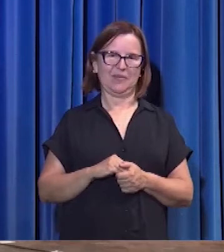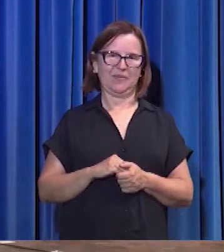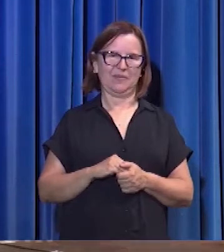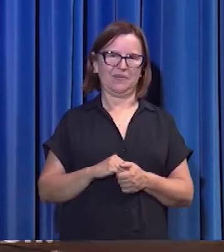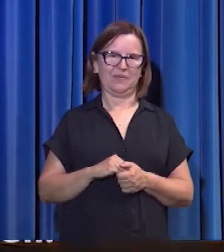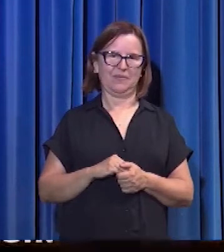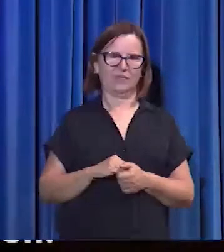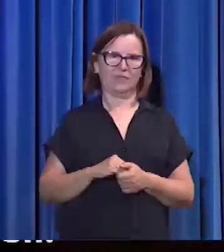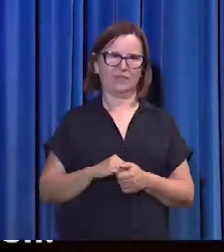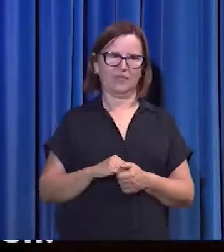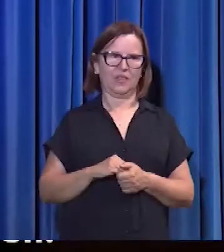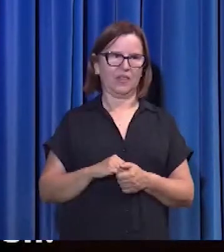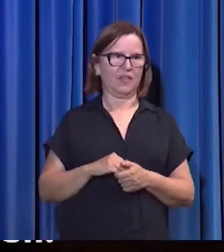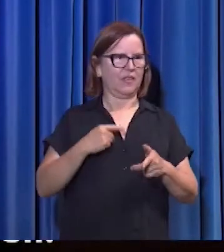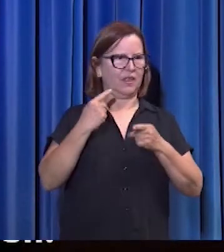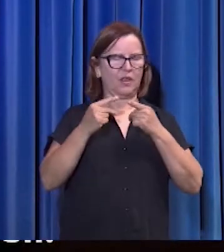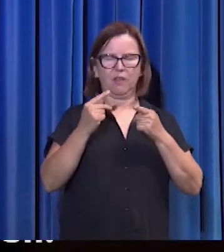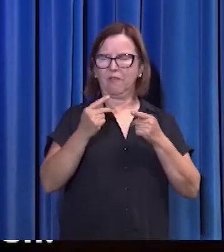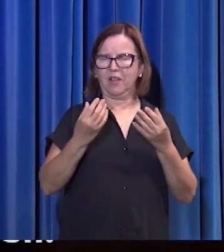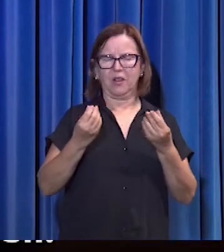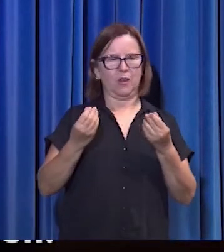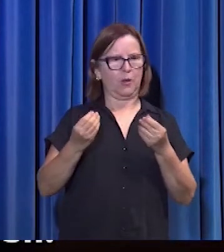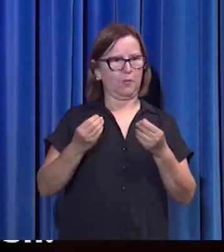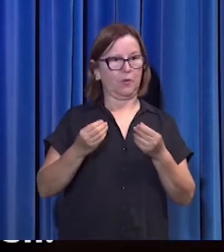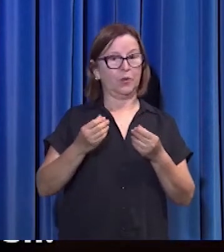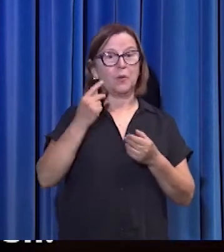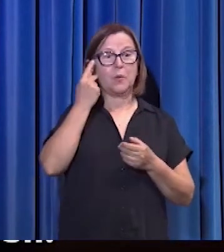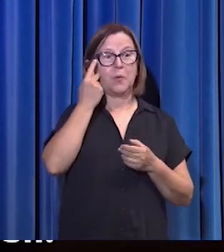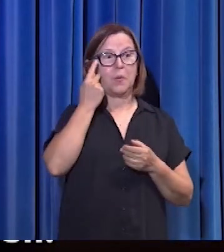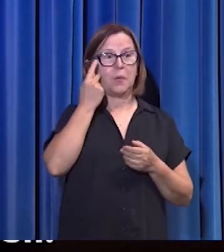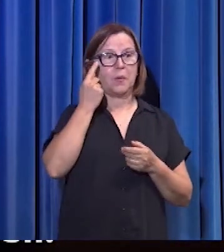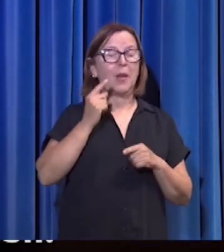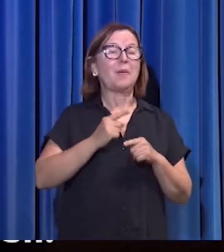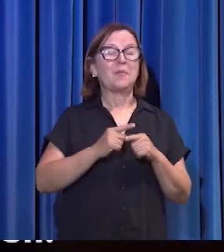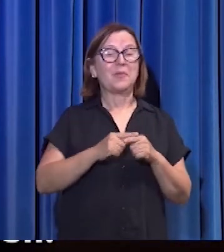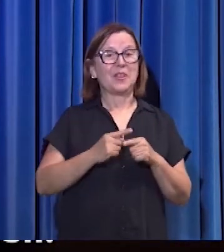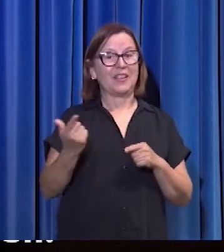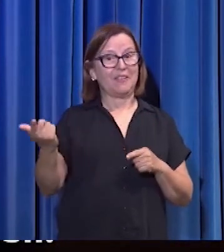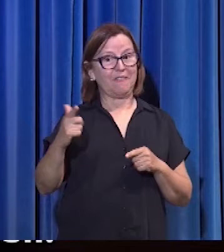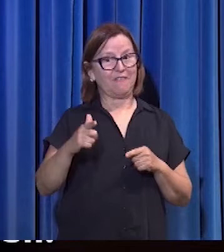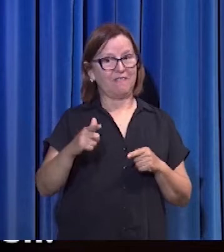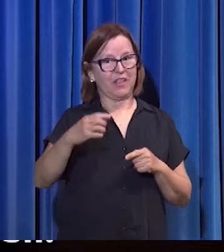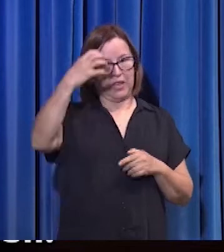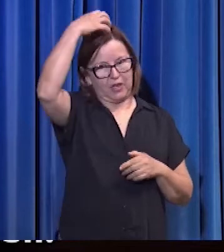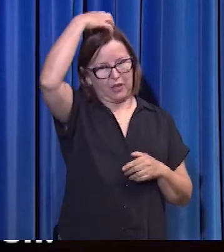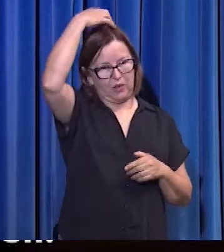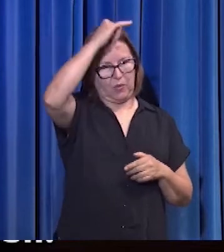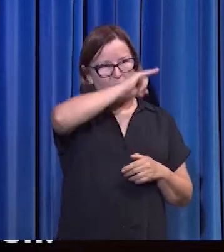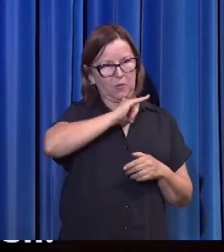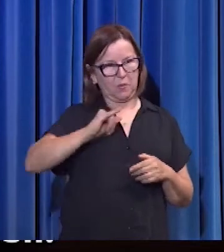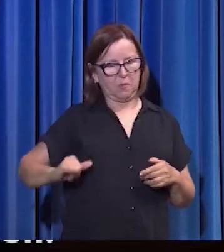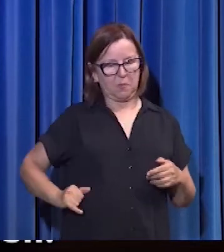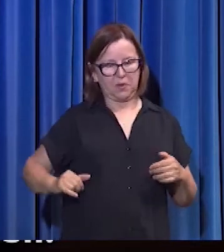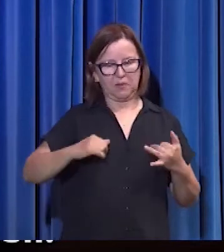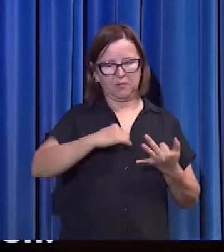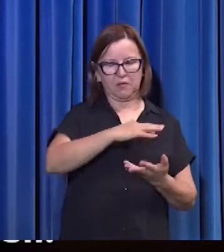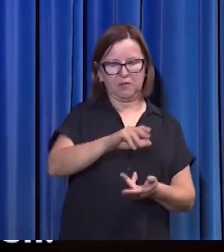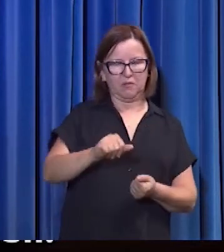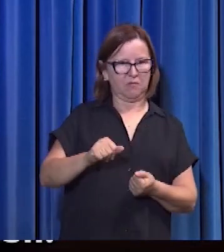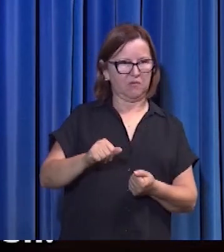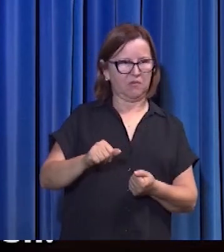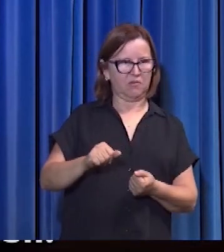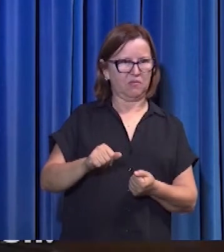Já não falarei muito convosco, porque aí vem o príncipe do mundo, e ele nada tem em mim.